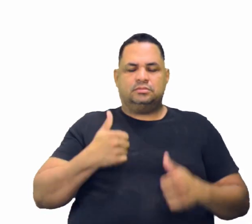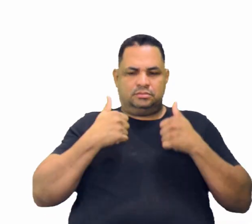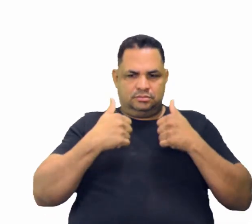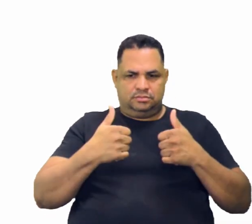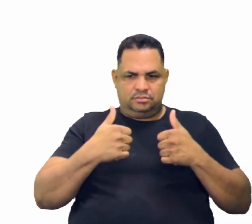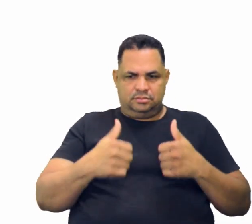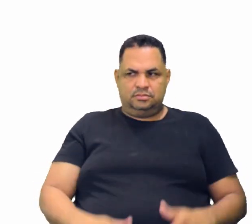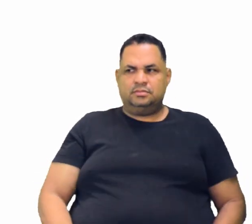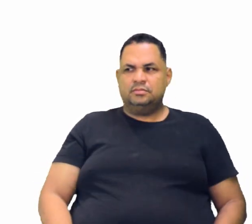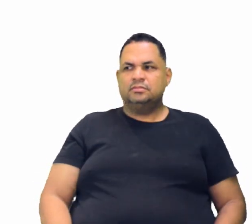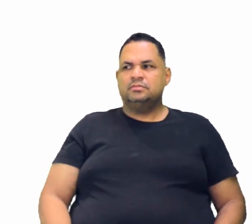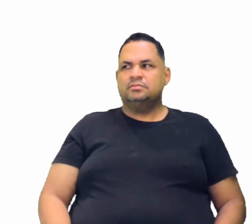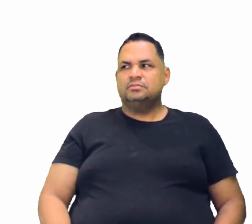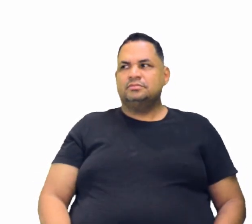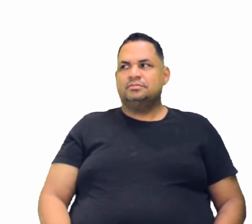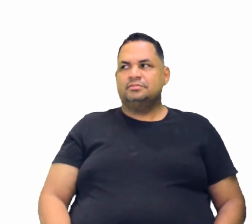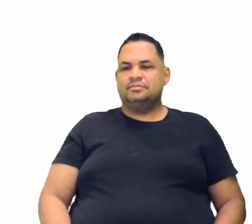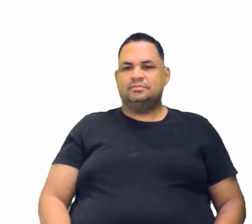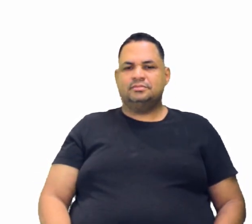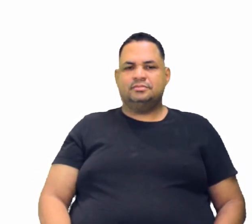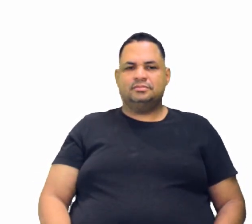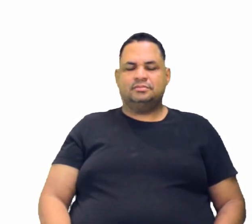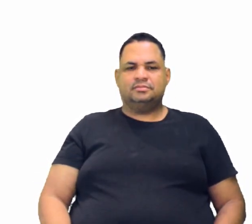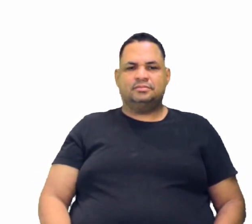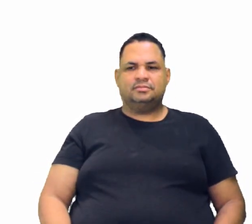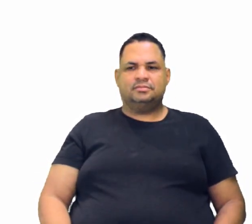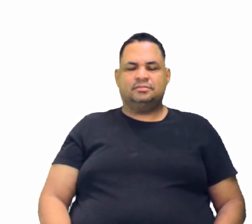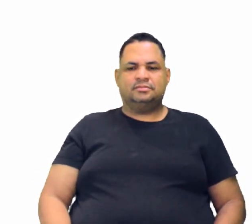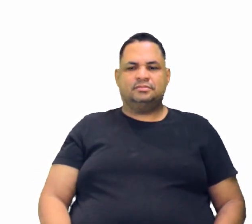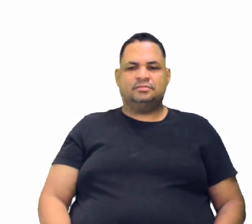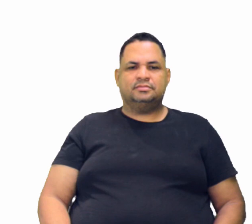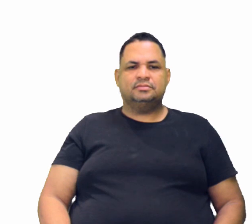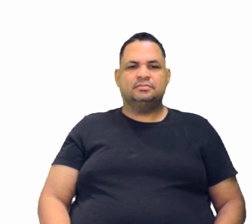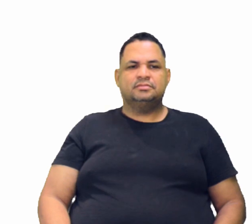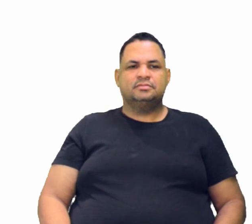Beleza? Então, vamos lá então.